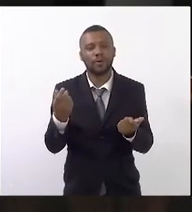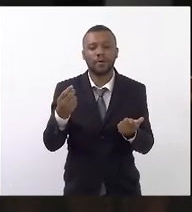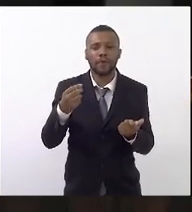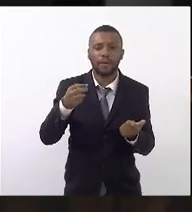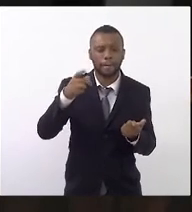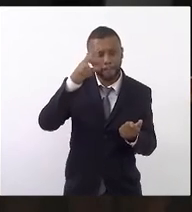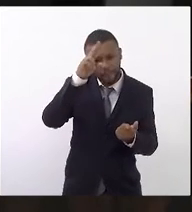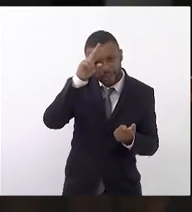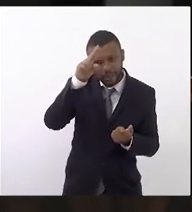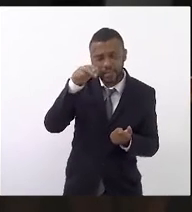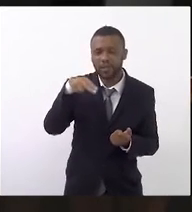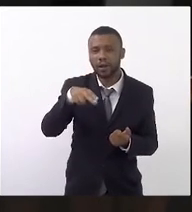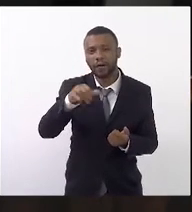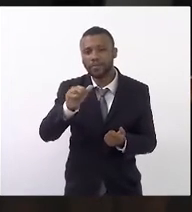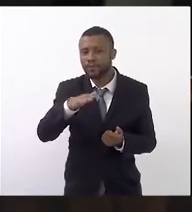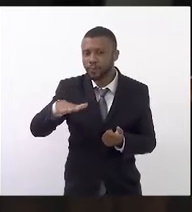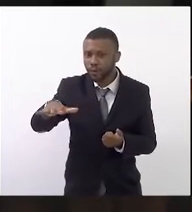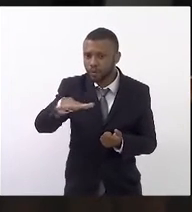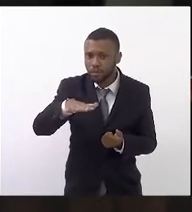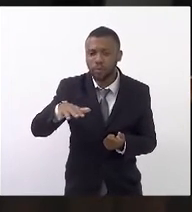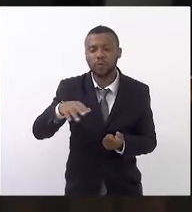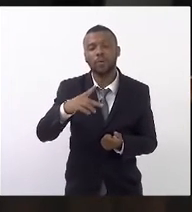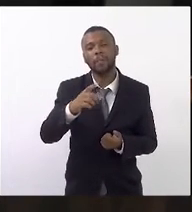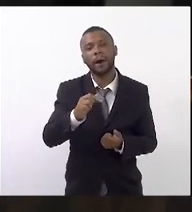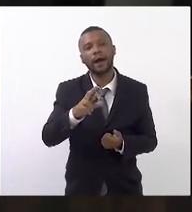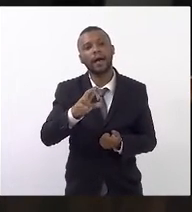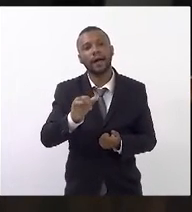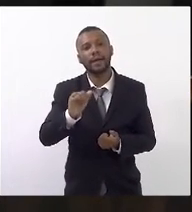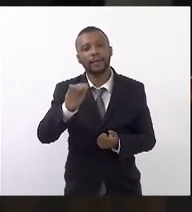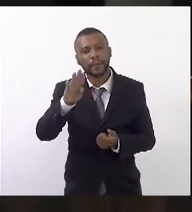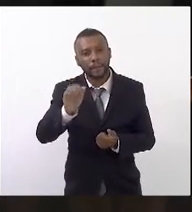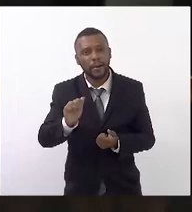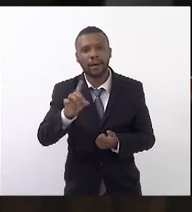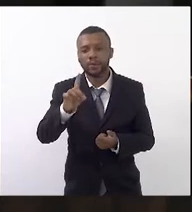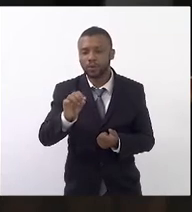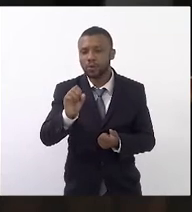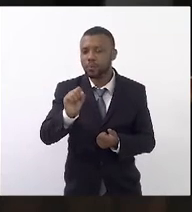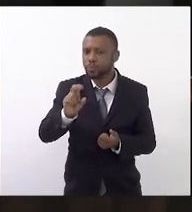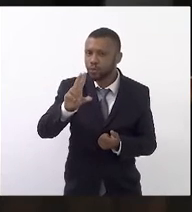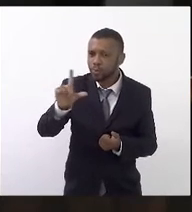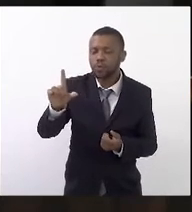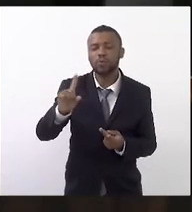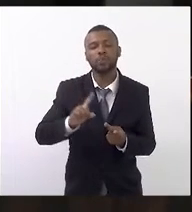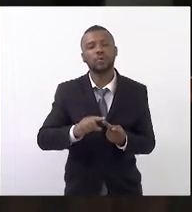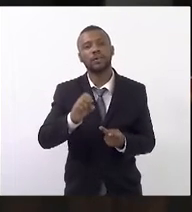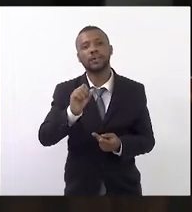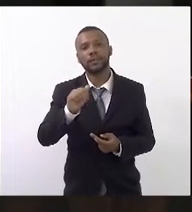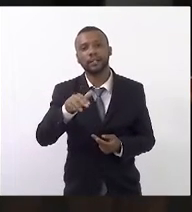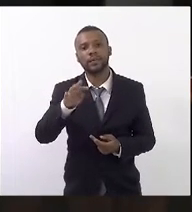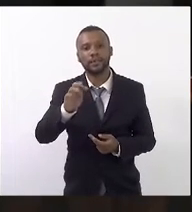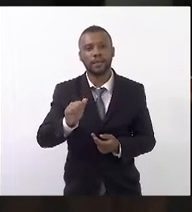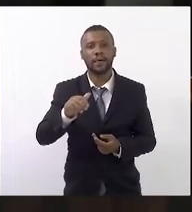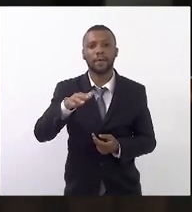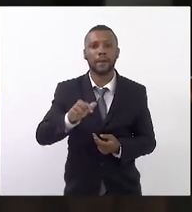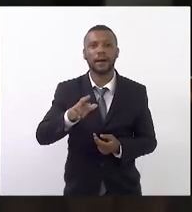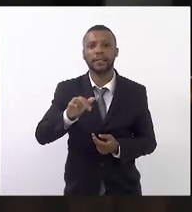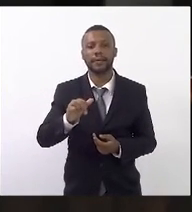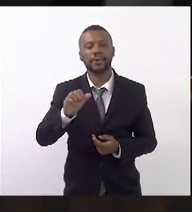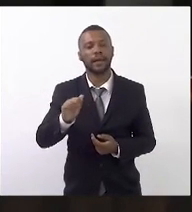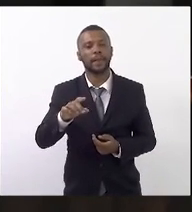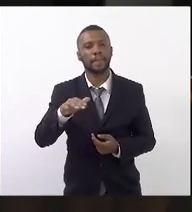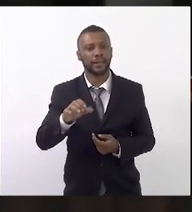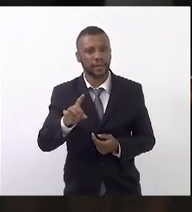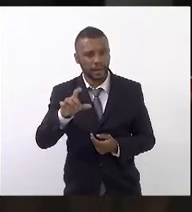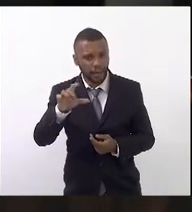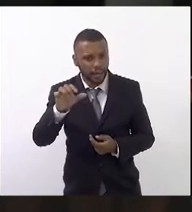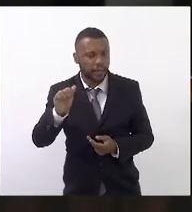Nova Iguaçu, Paraíba do Sul, Rio Claro, Santa Maria Madalena, São Francisco de Itabapuana, São